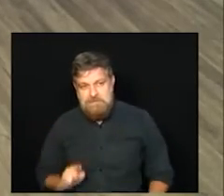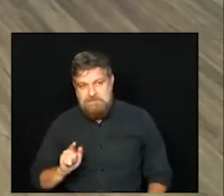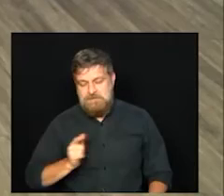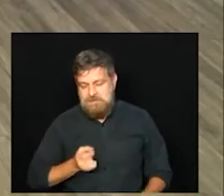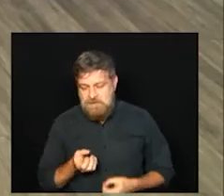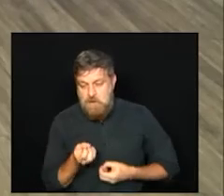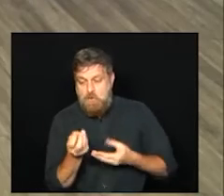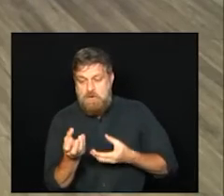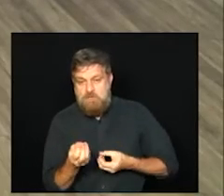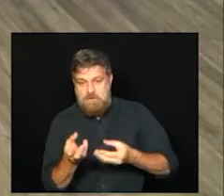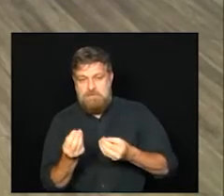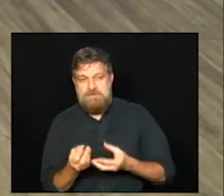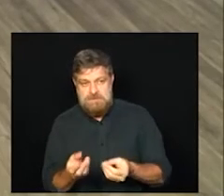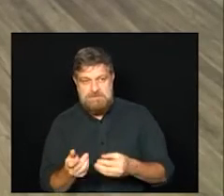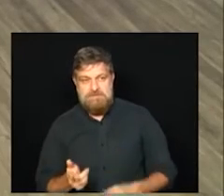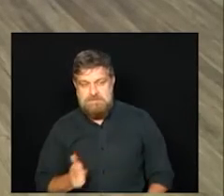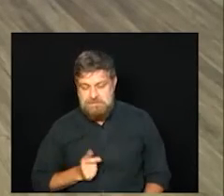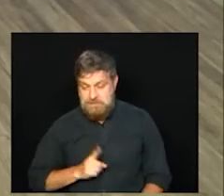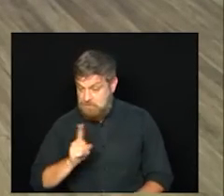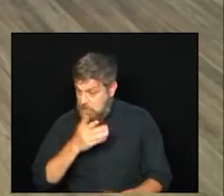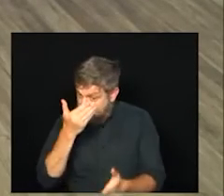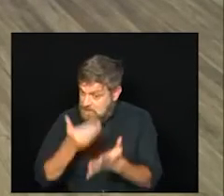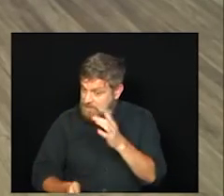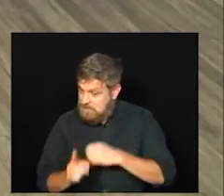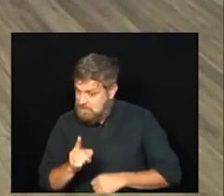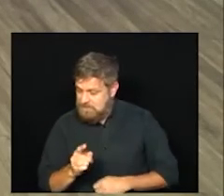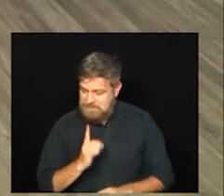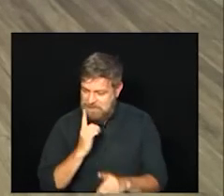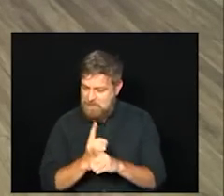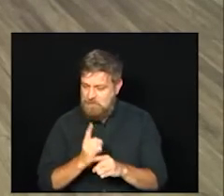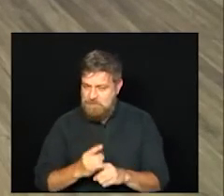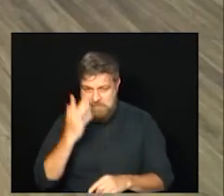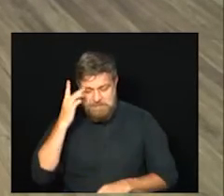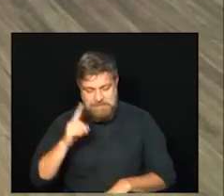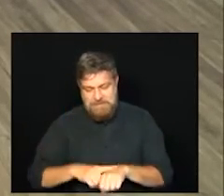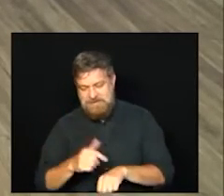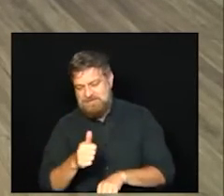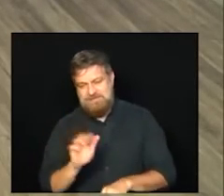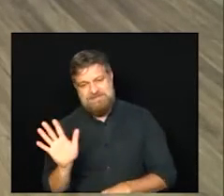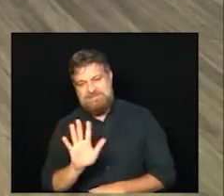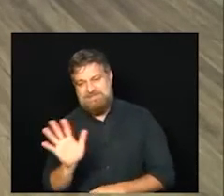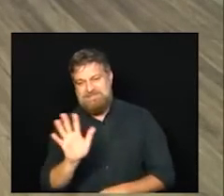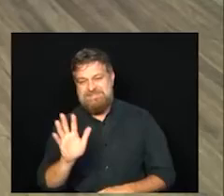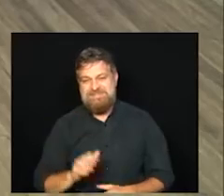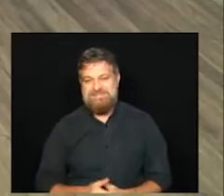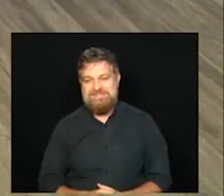muitas informações. Não perca, então. Até amanhã às 11h. Tchau, tchau.